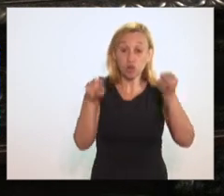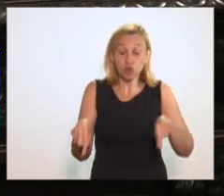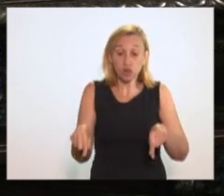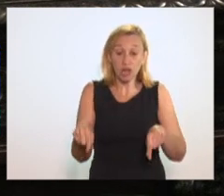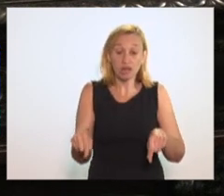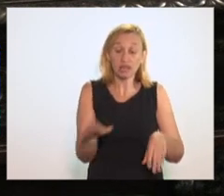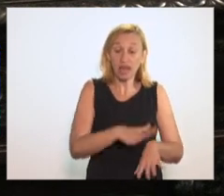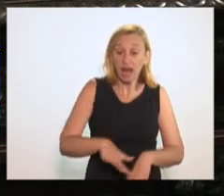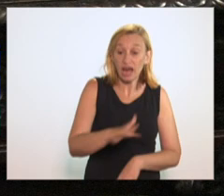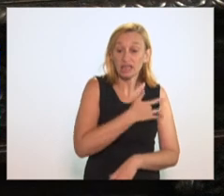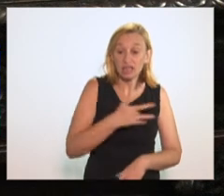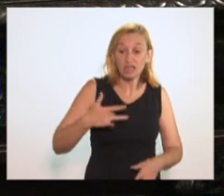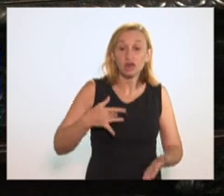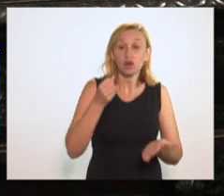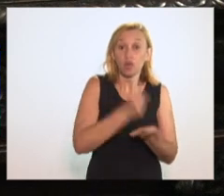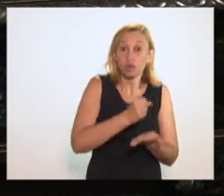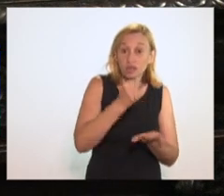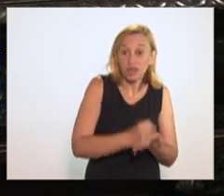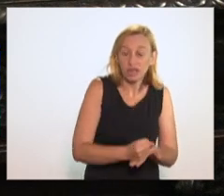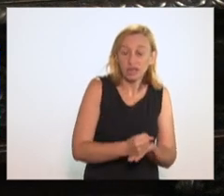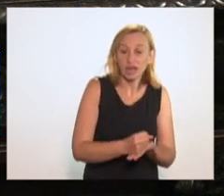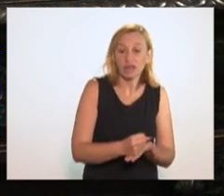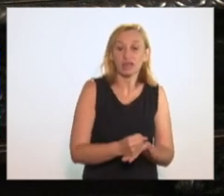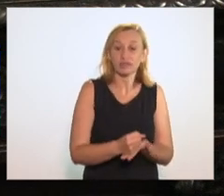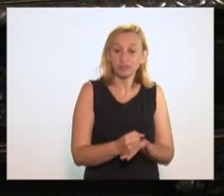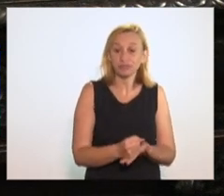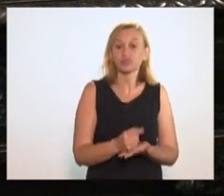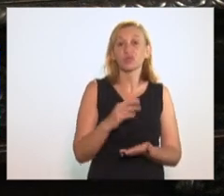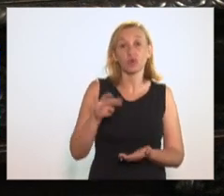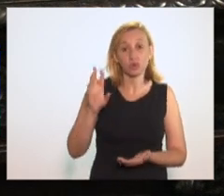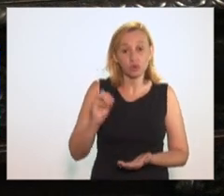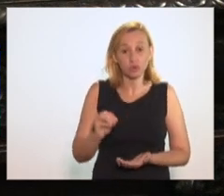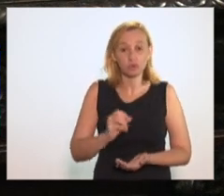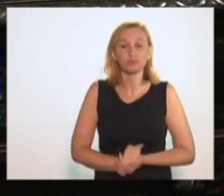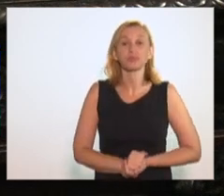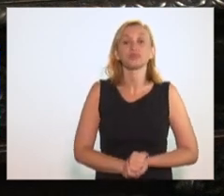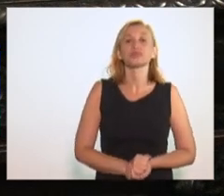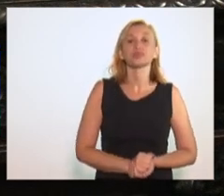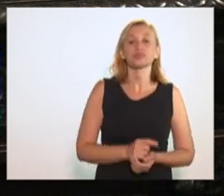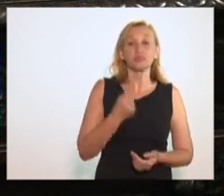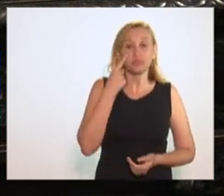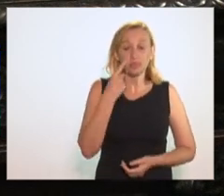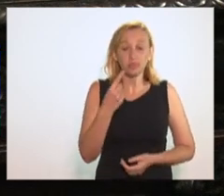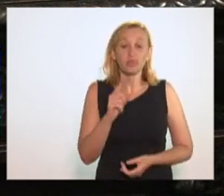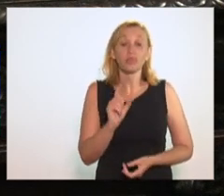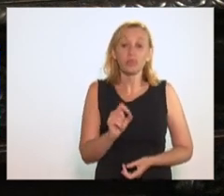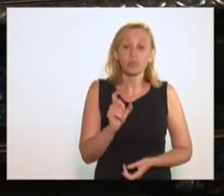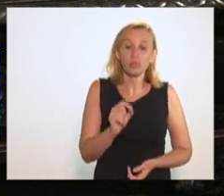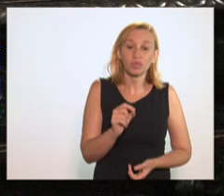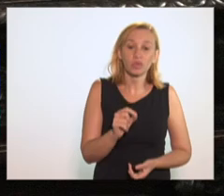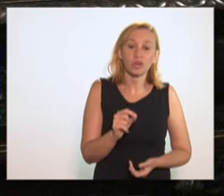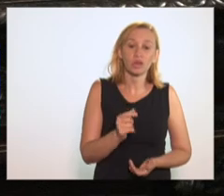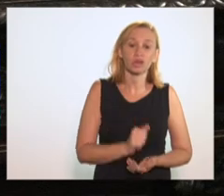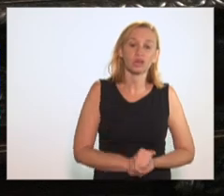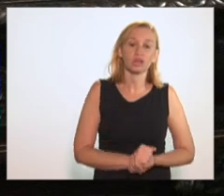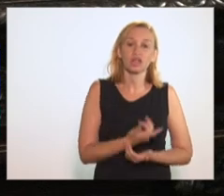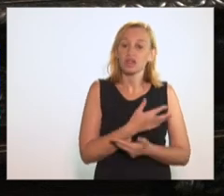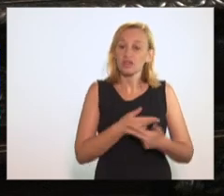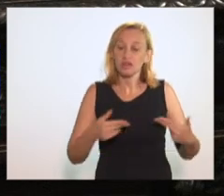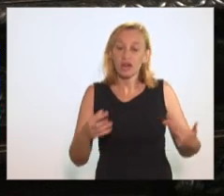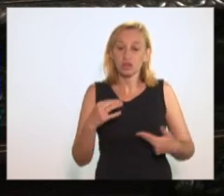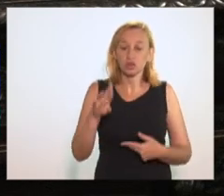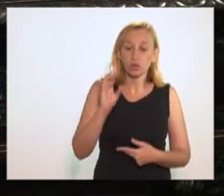foram contratados através dos consórcios e o que a gente viu foi a quebra de vários